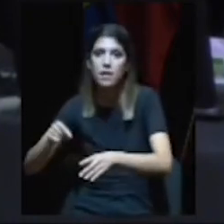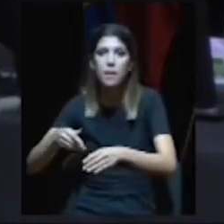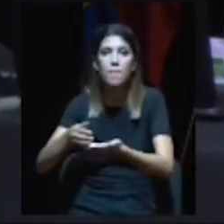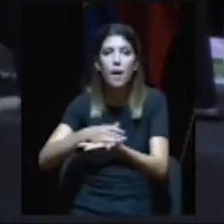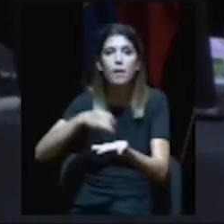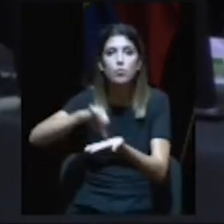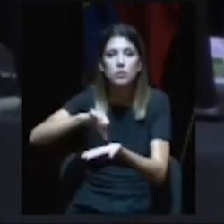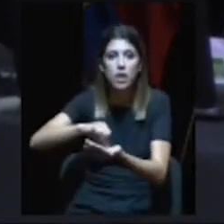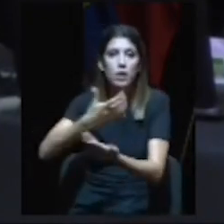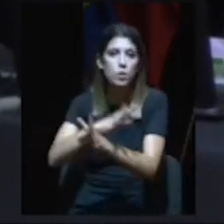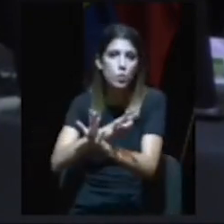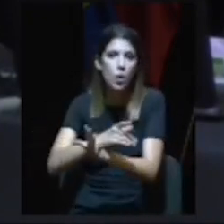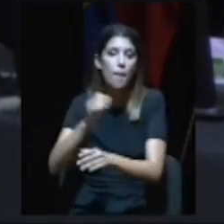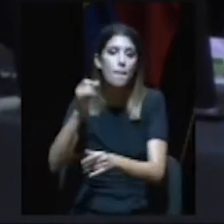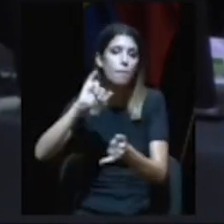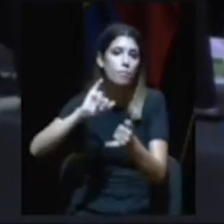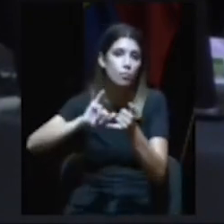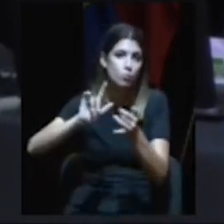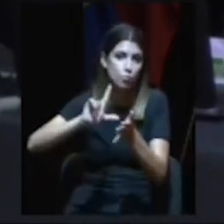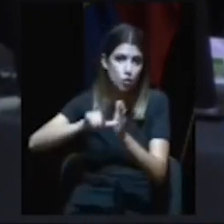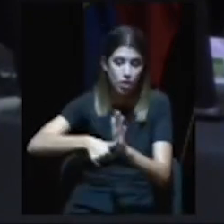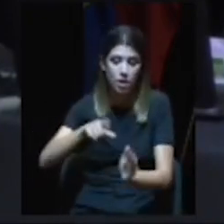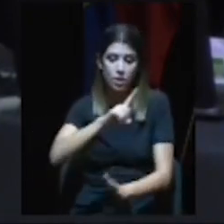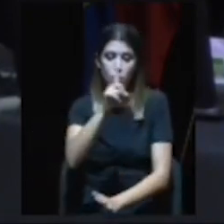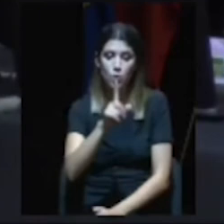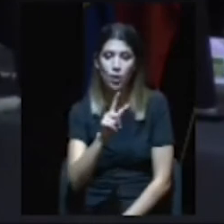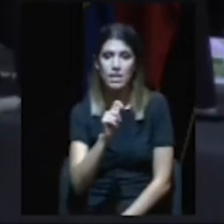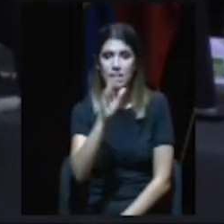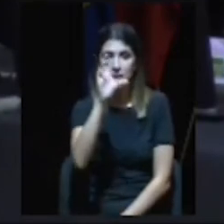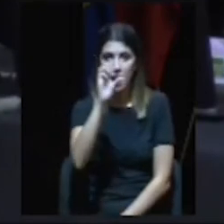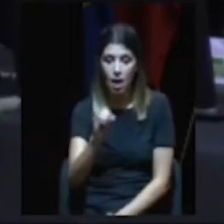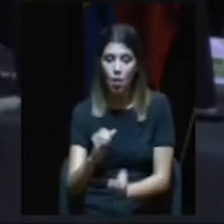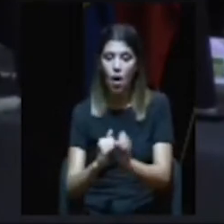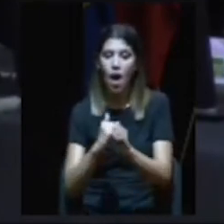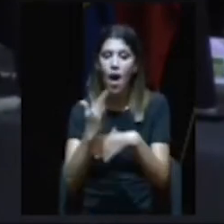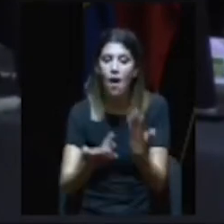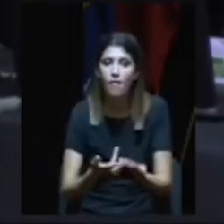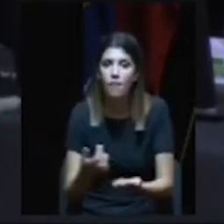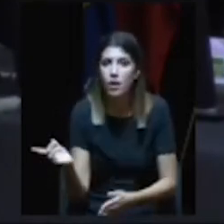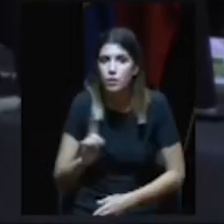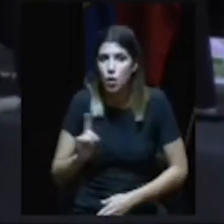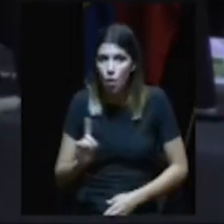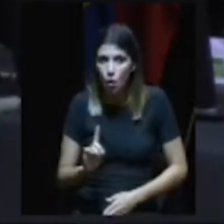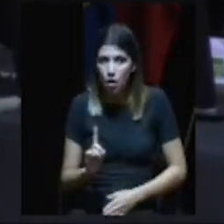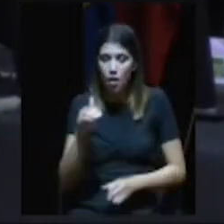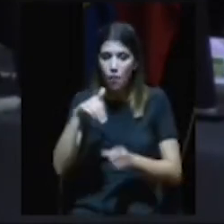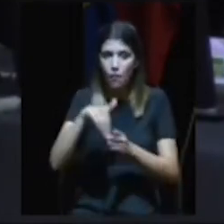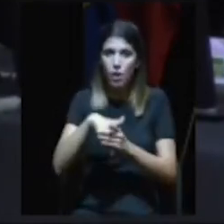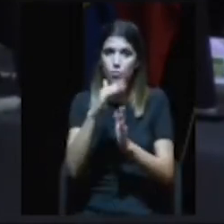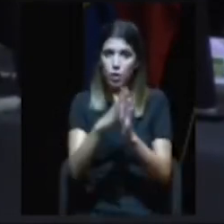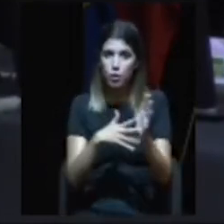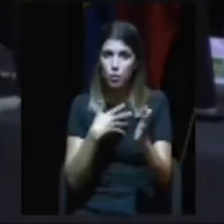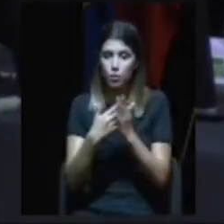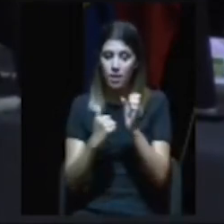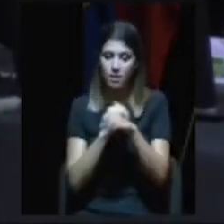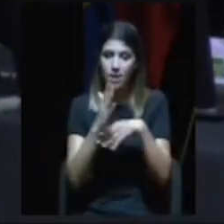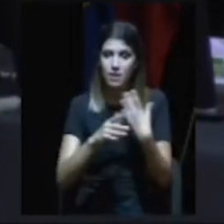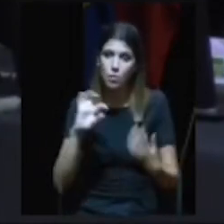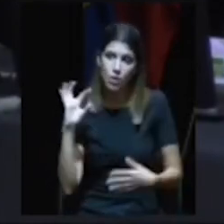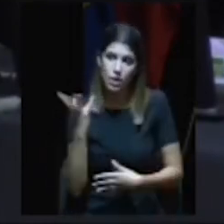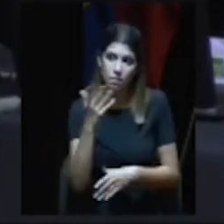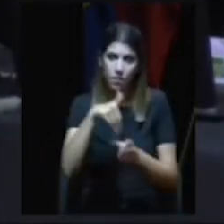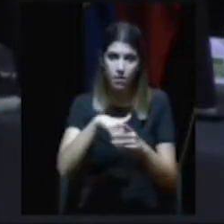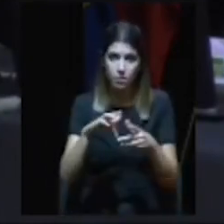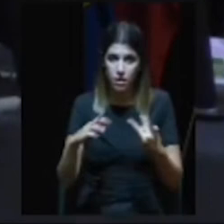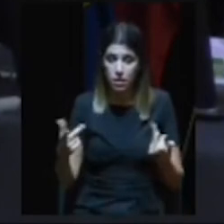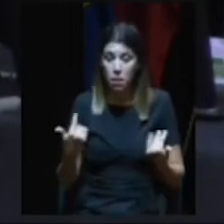Zer vai ou não avançar, que é uma coisa que continua a constar, por exemplo, do Plano de Ação Climática da Câmara, mas que,